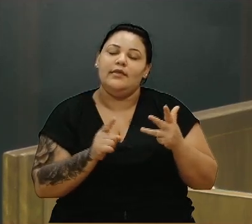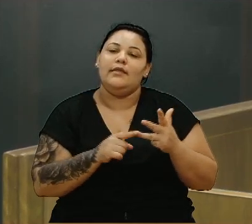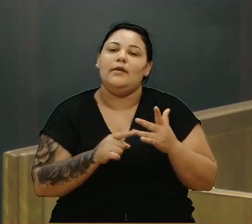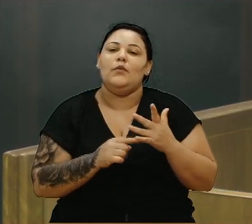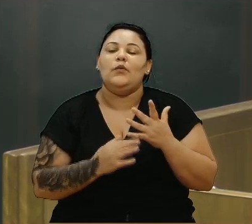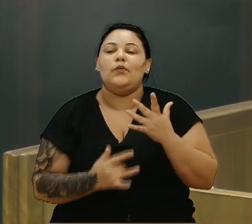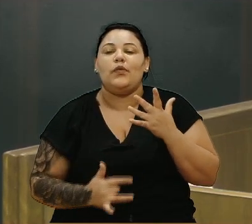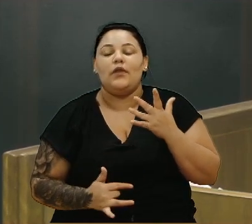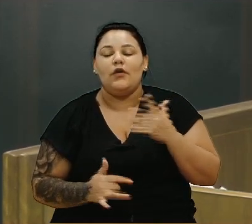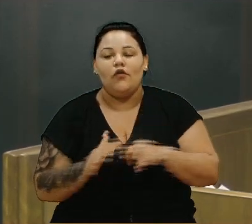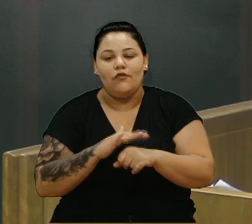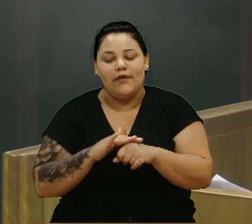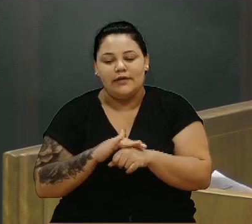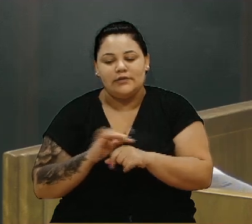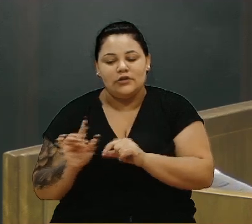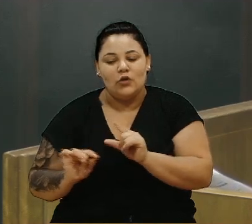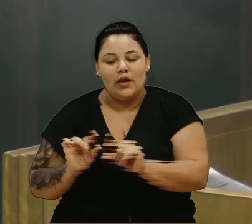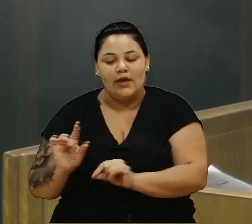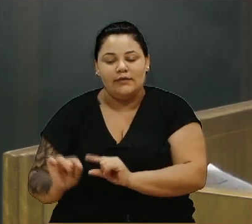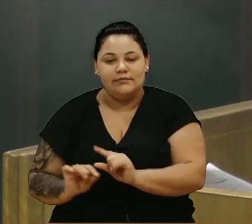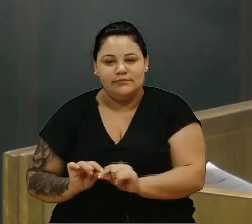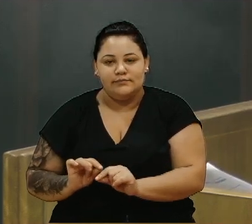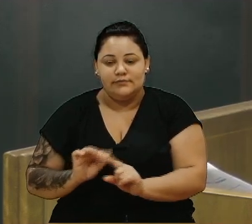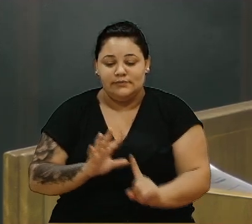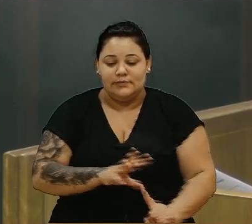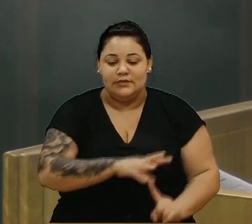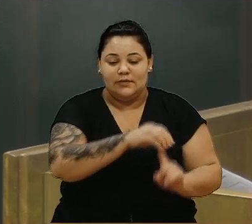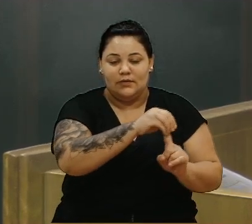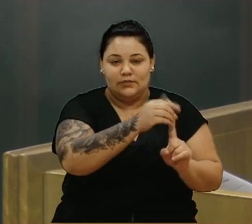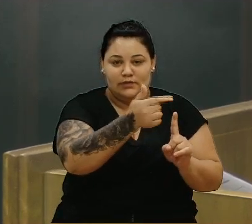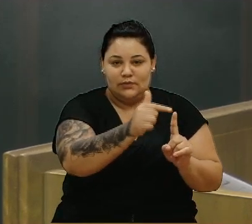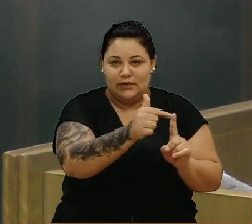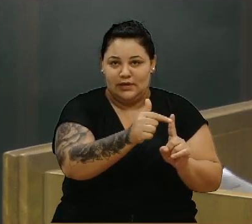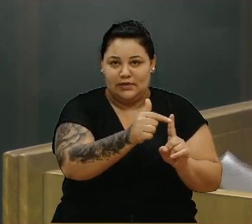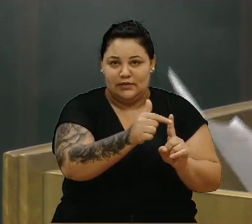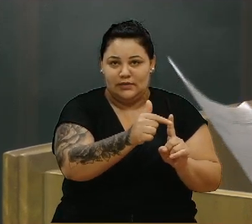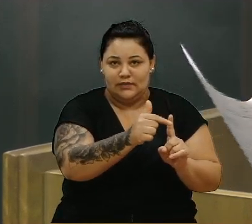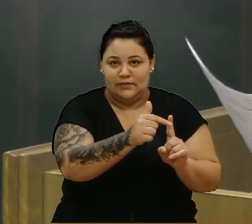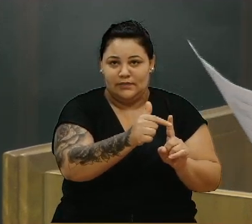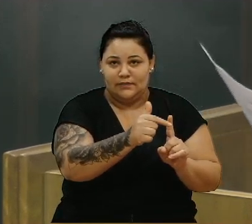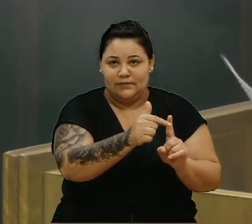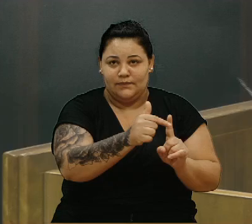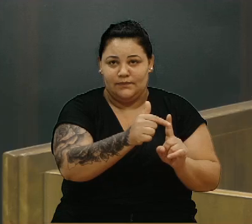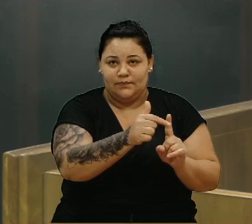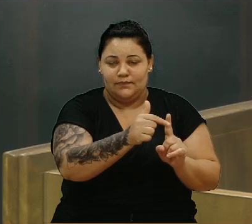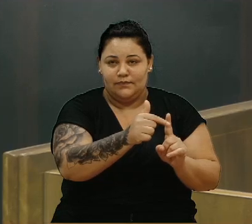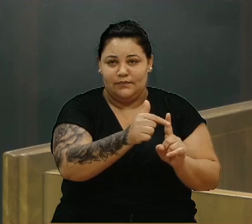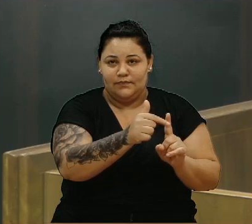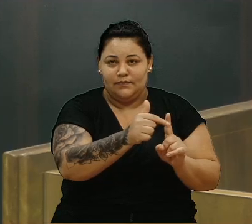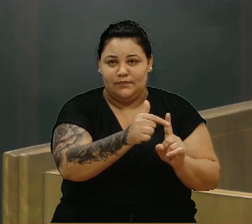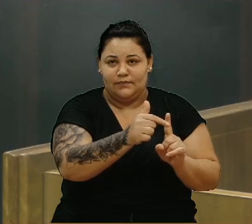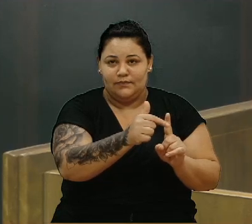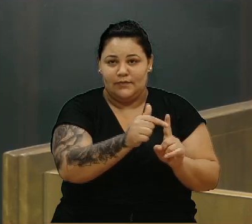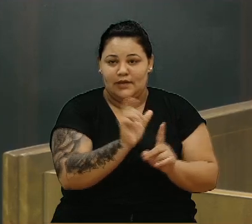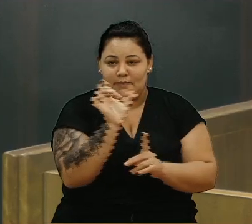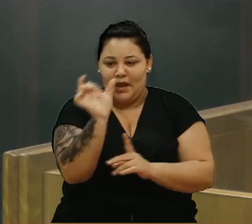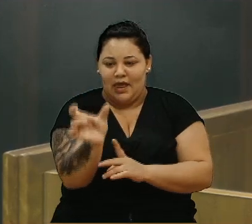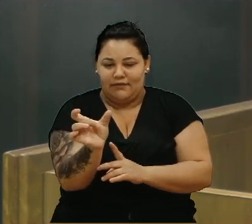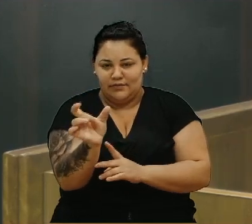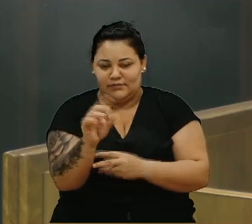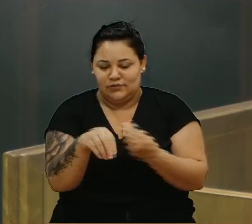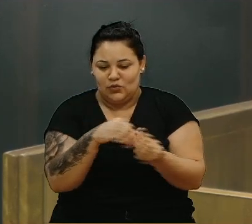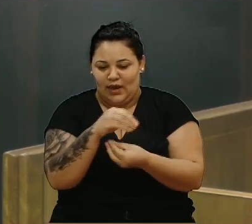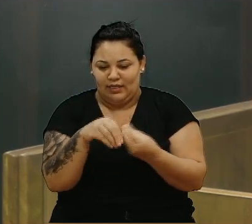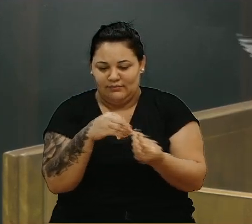sobre as outras. Prioridades não existe essa palavra no plural. Então vamos lá. Quando eu venho para